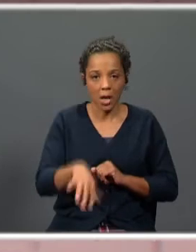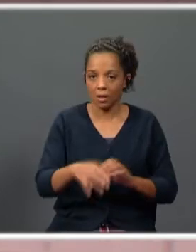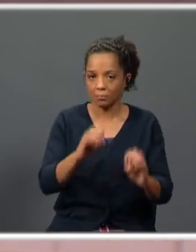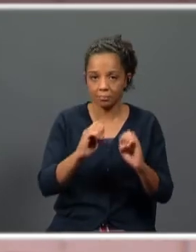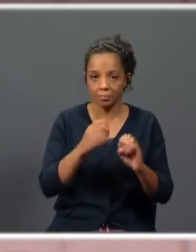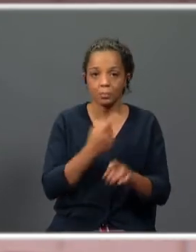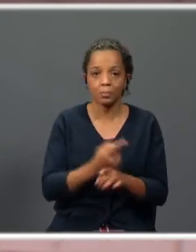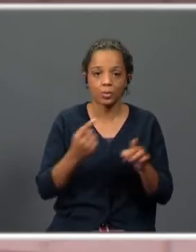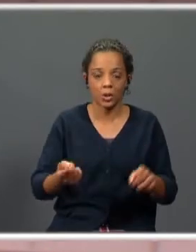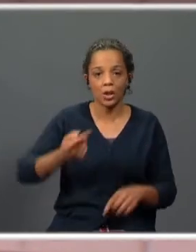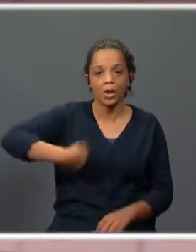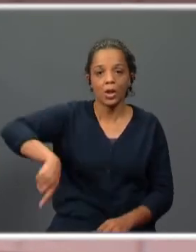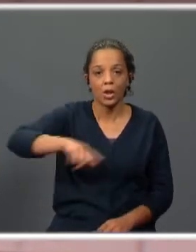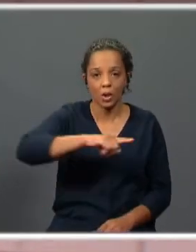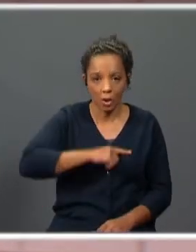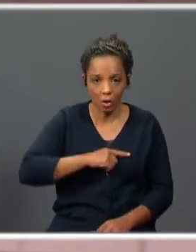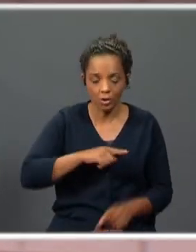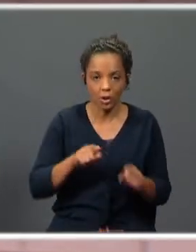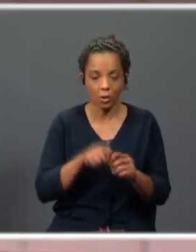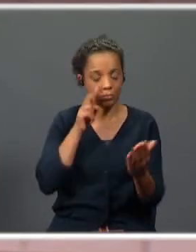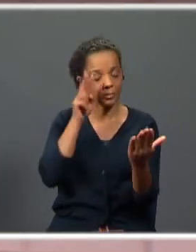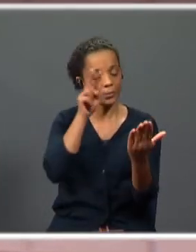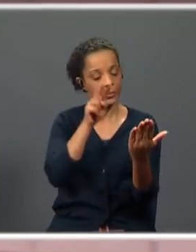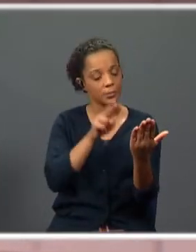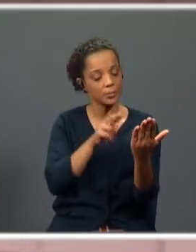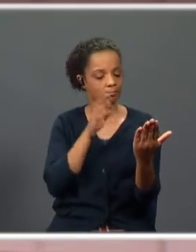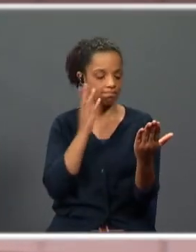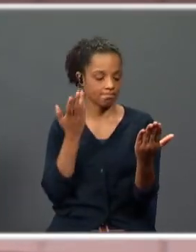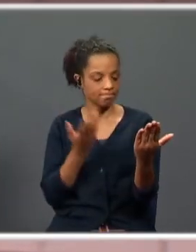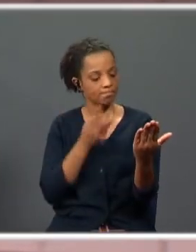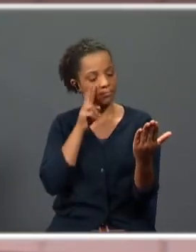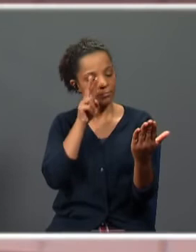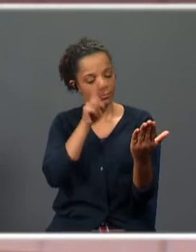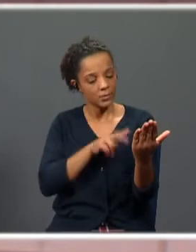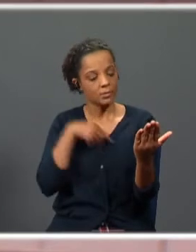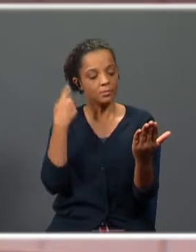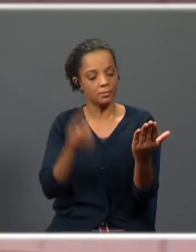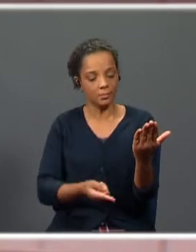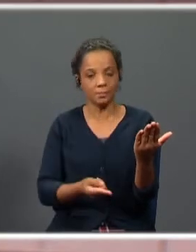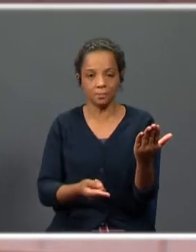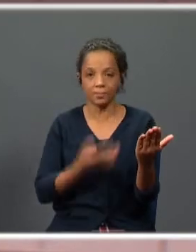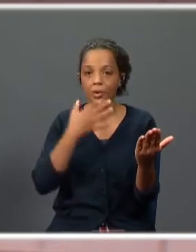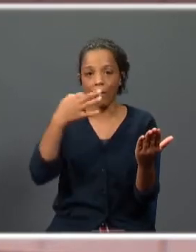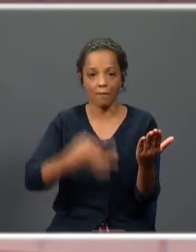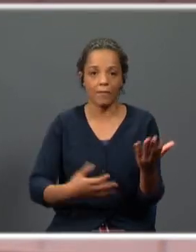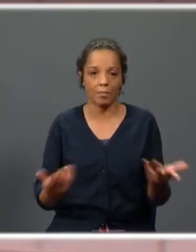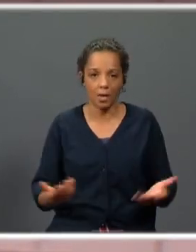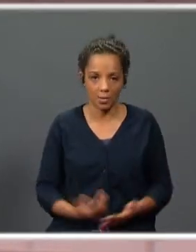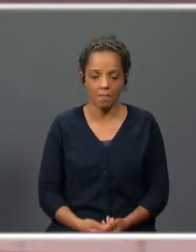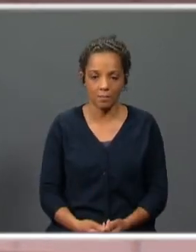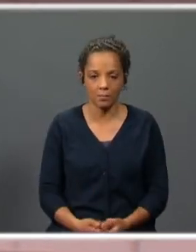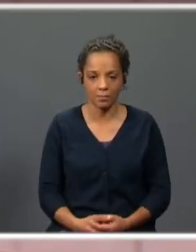Porquê? Porque nós fazemos uma observação atenta e depois vamos só o quê? Confirmar.